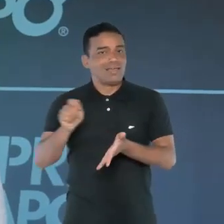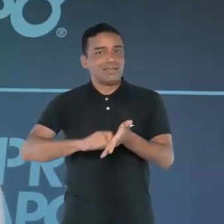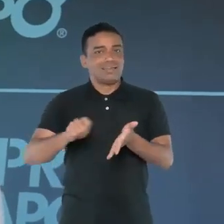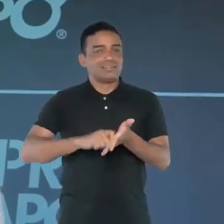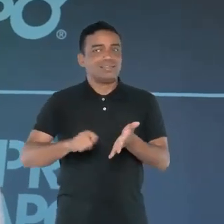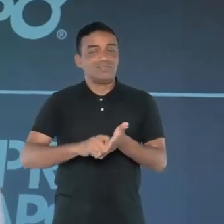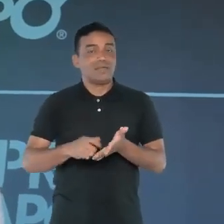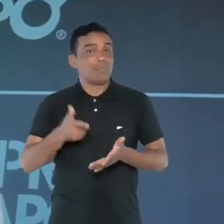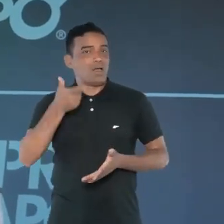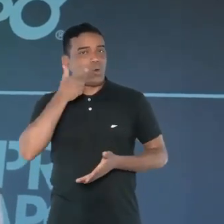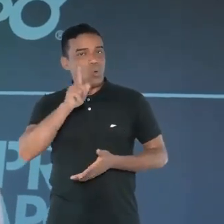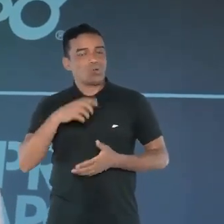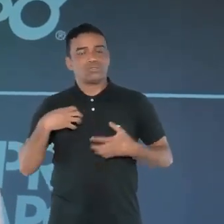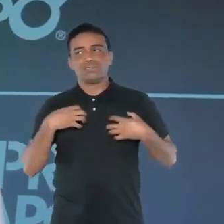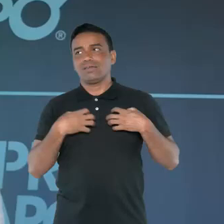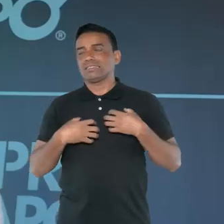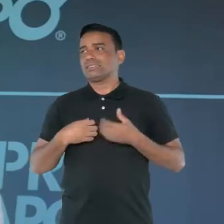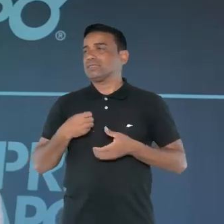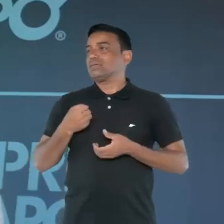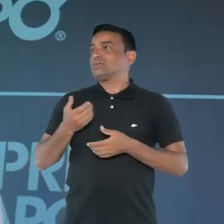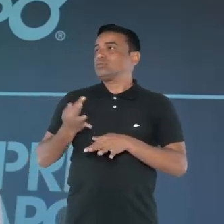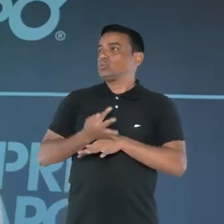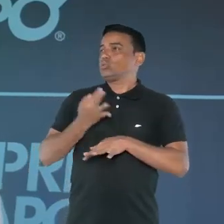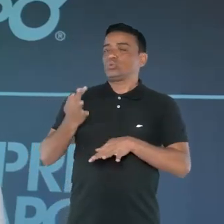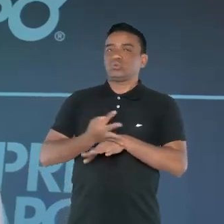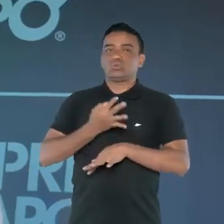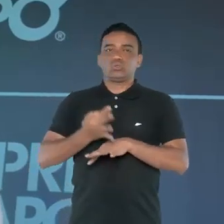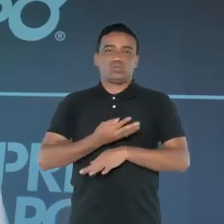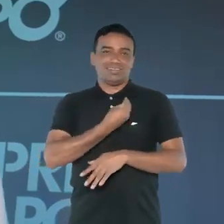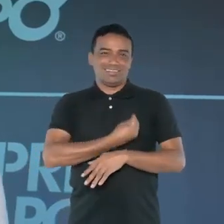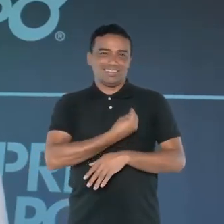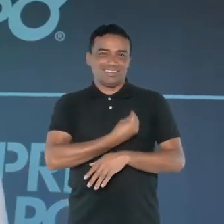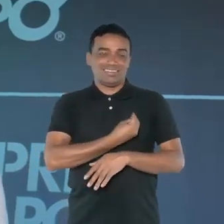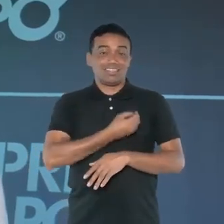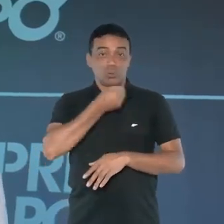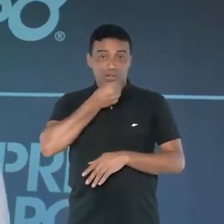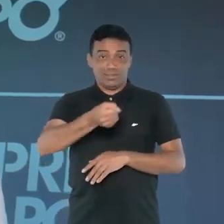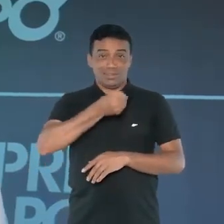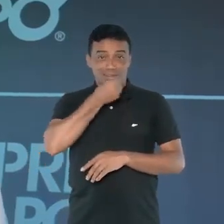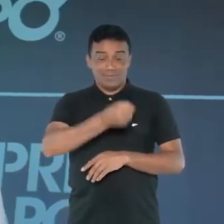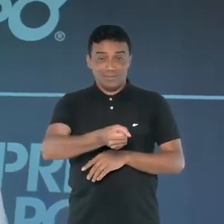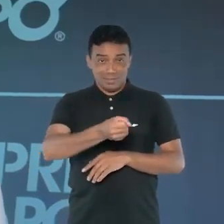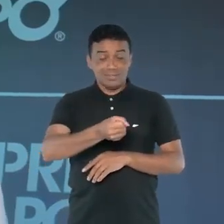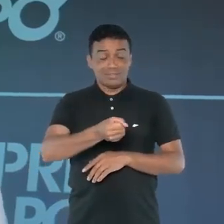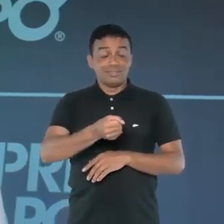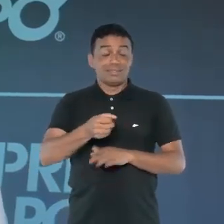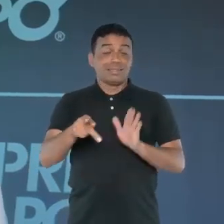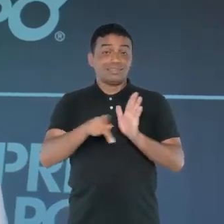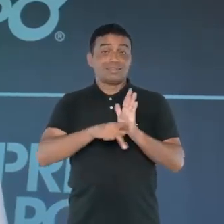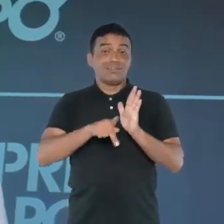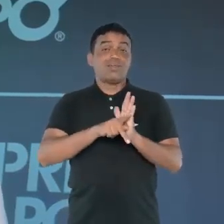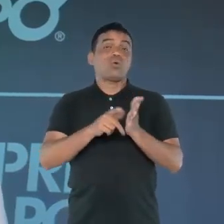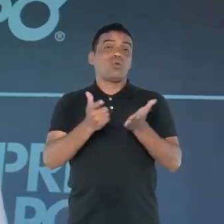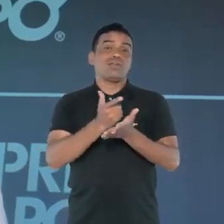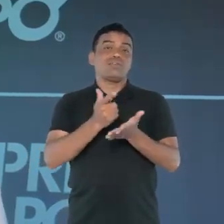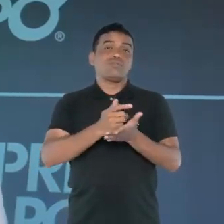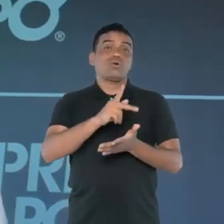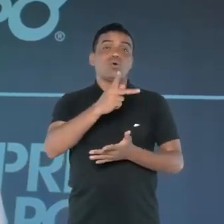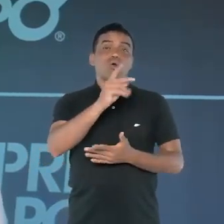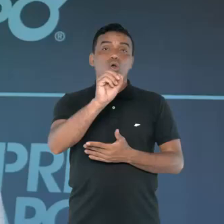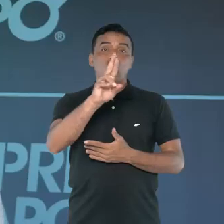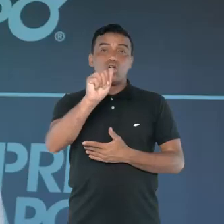para dar conta da vida, né? Tem uma entrevista dela célebre, que depois que ela escreveu A Hora da Estrela, e ela